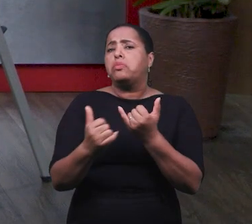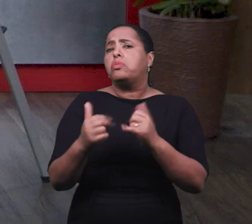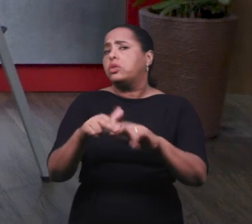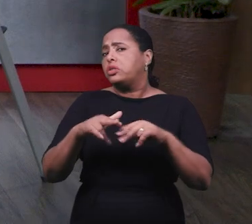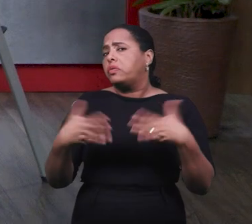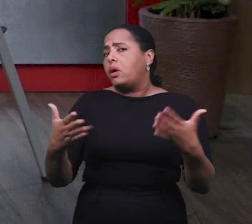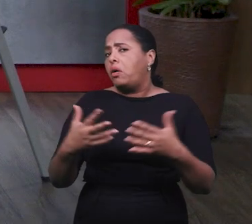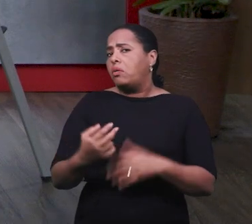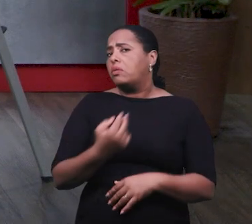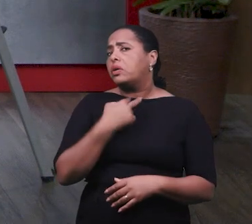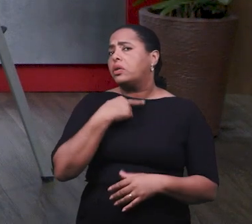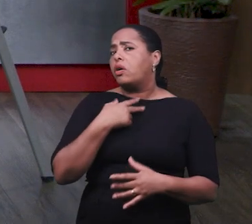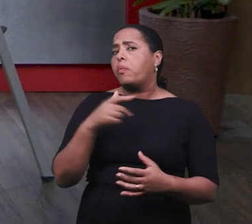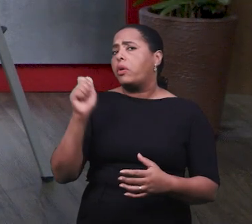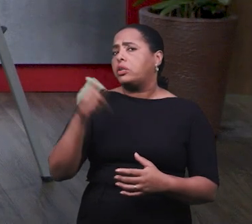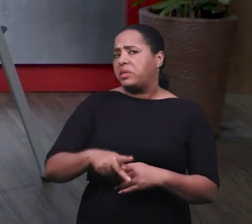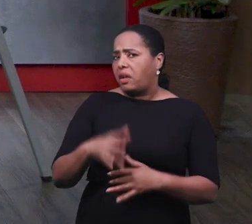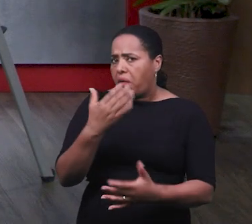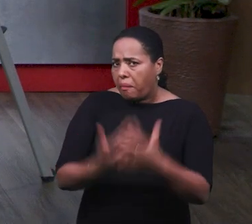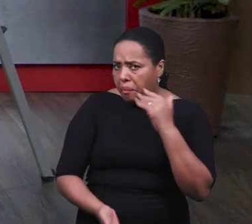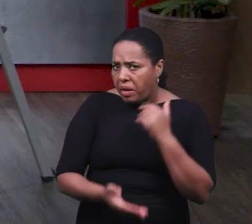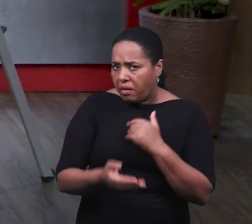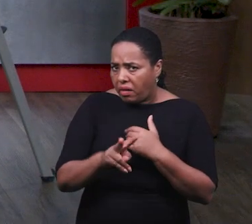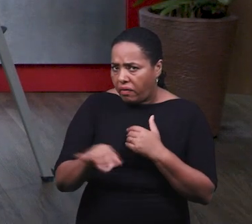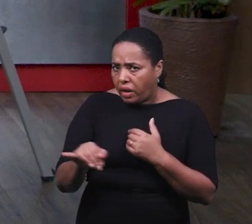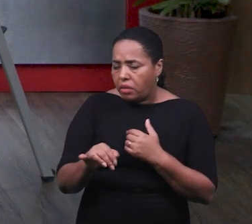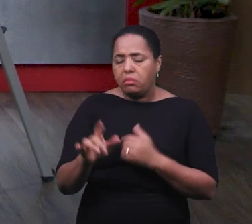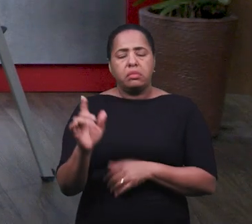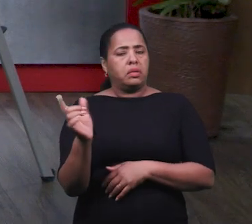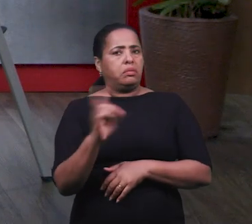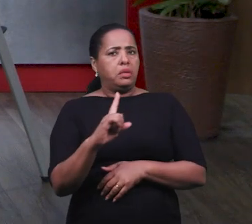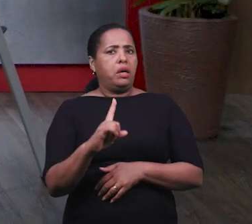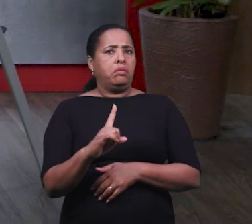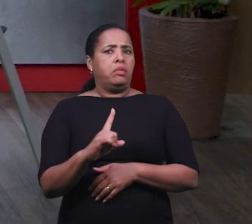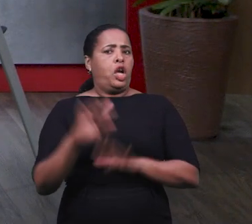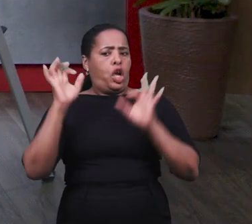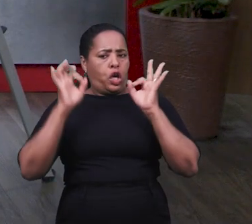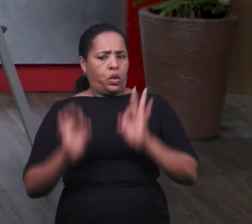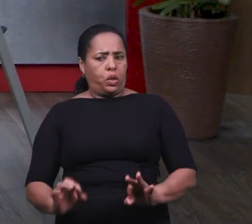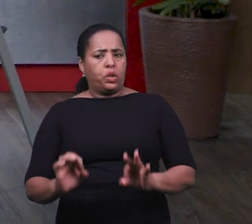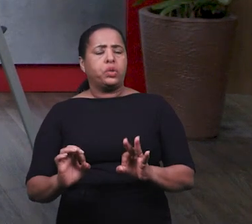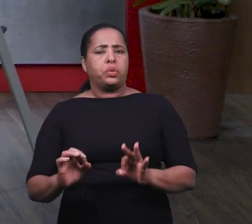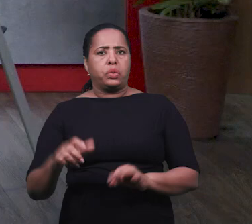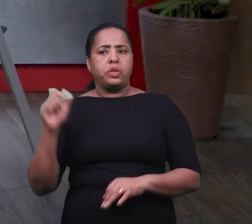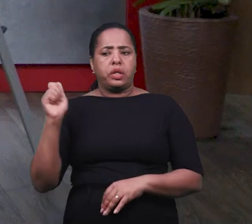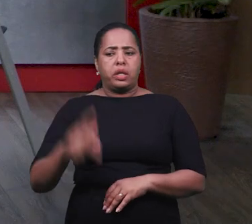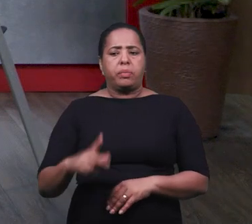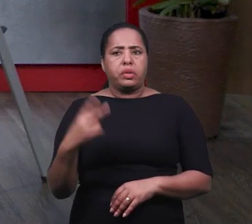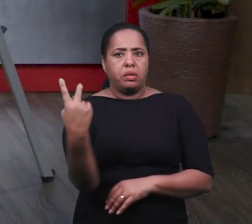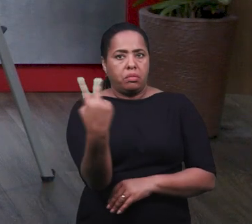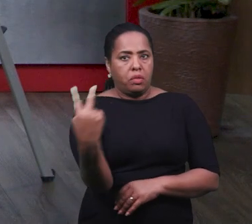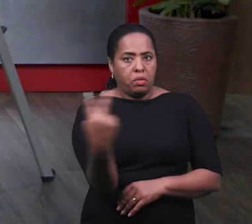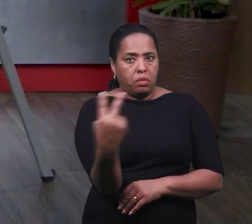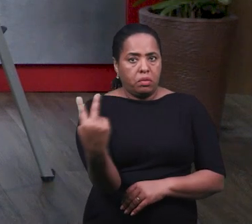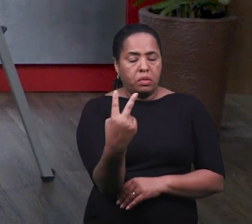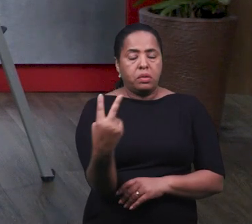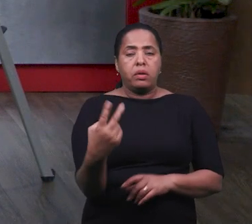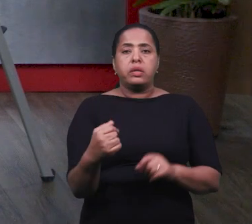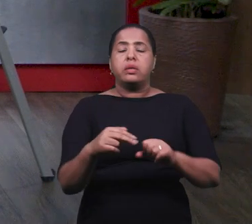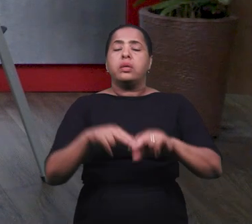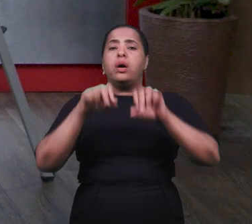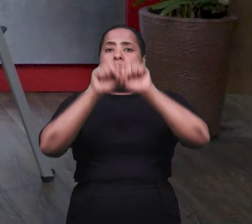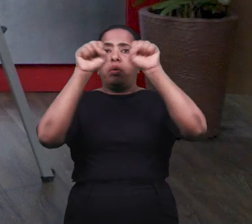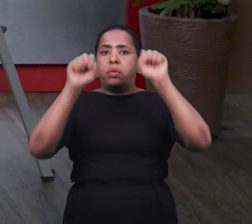aposentar? Como vai perder esse tempo se ela não averbar? Então é mais do que justo. E isso é importante também porque assim, o